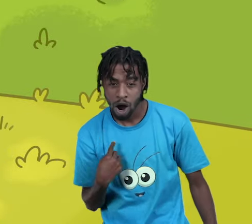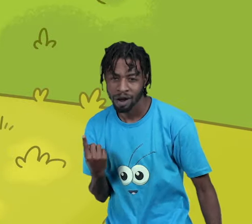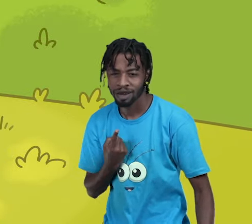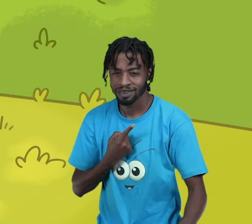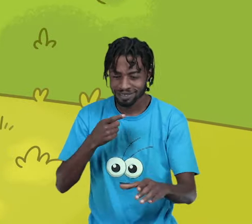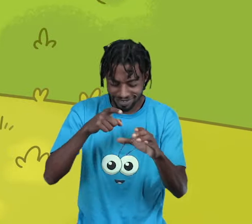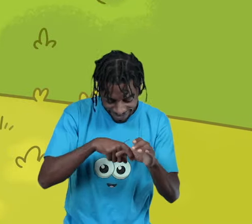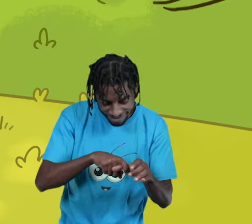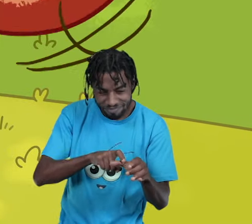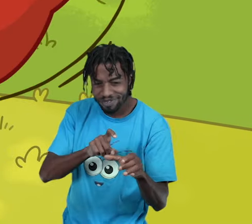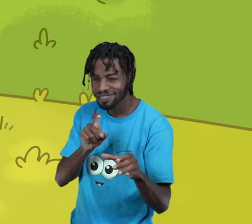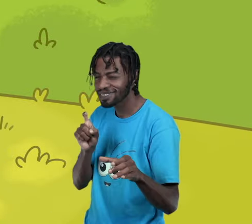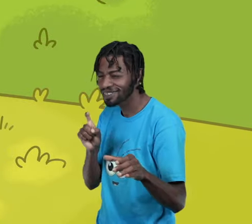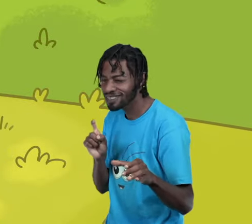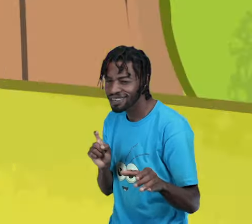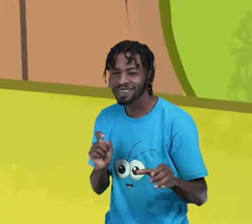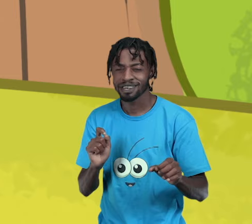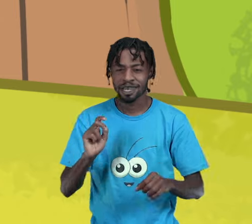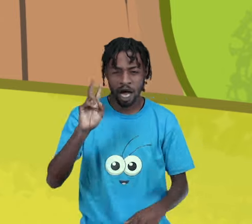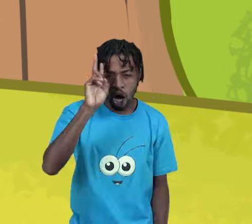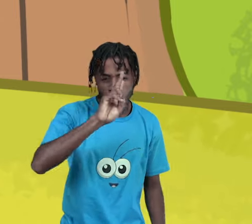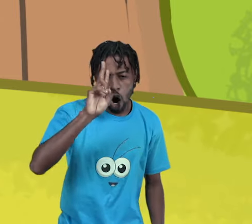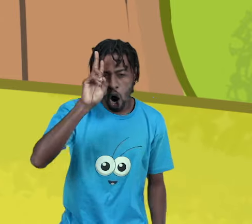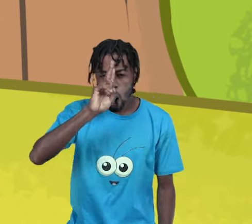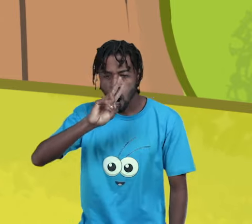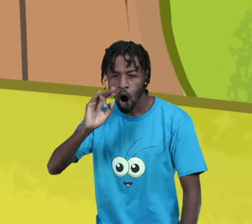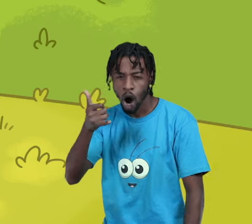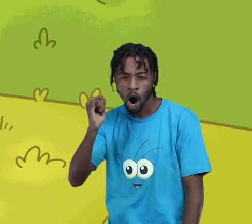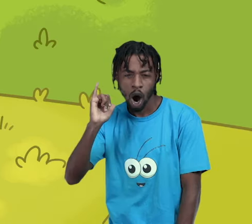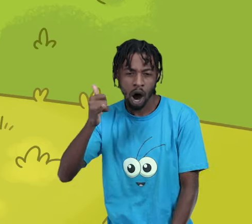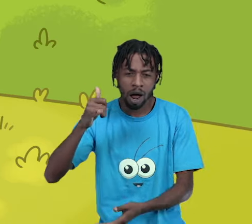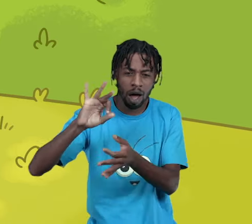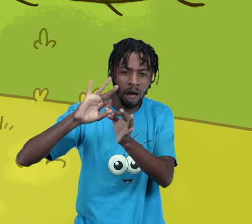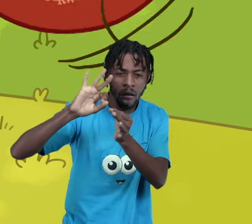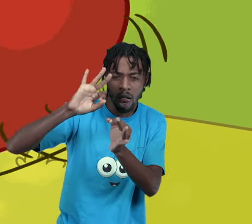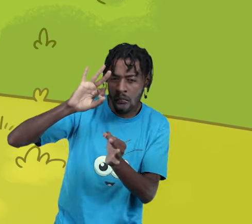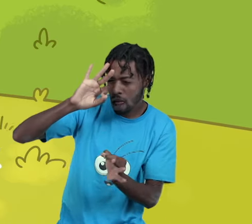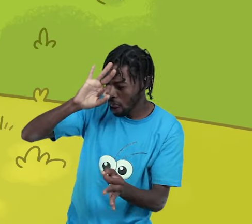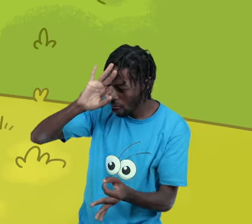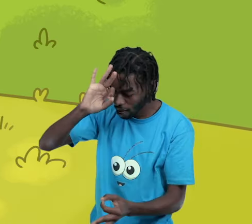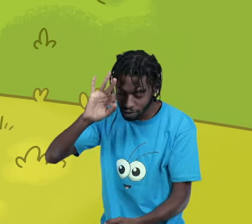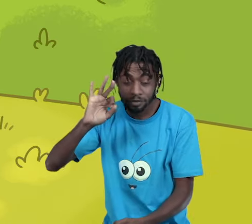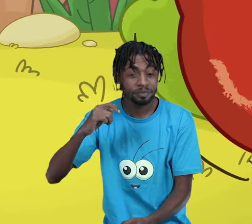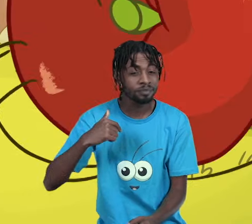Independente Com muita história pra contar